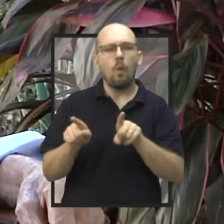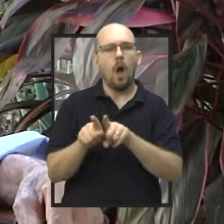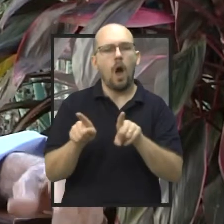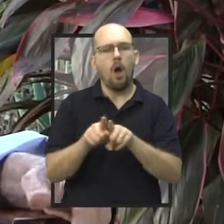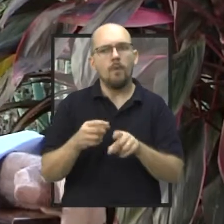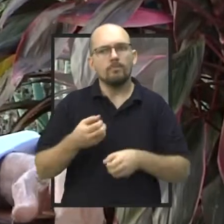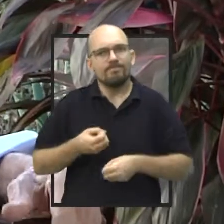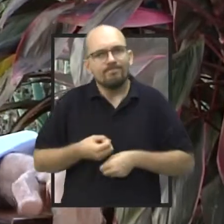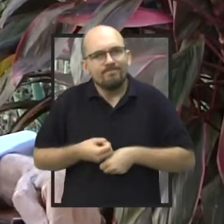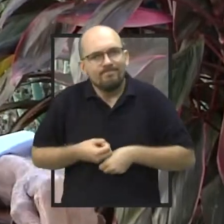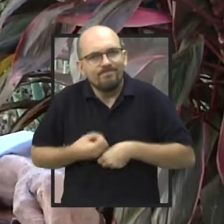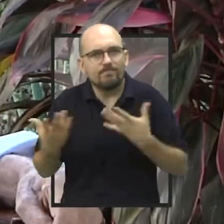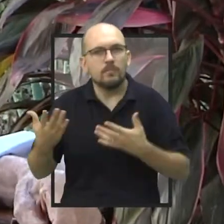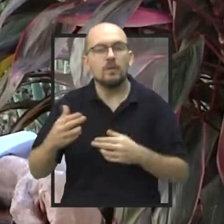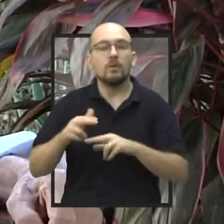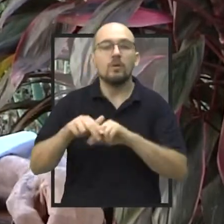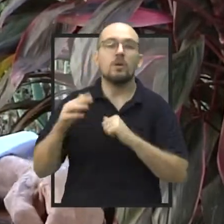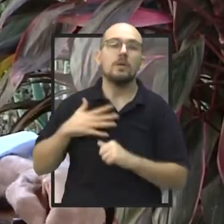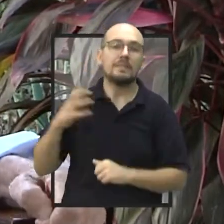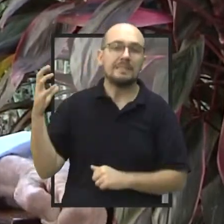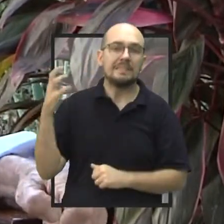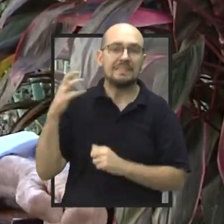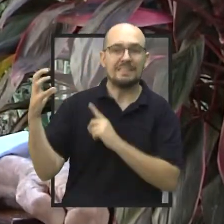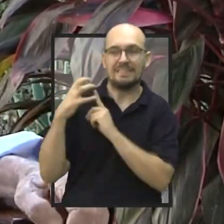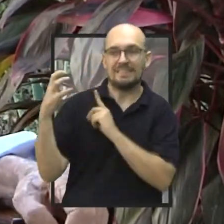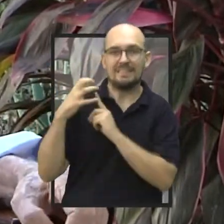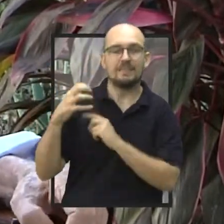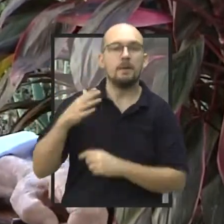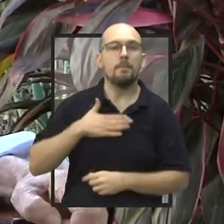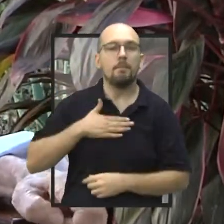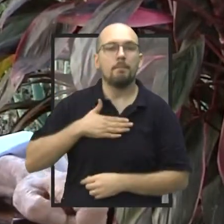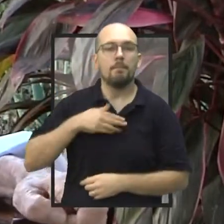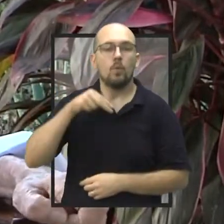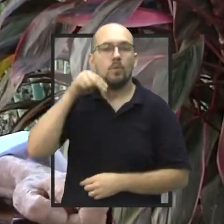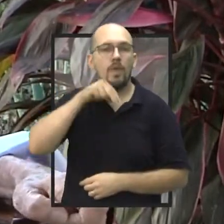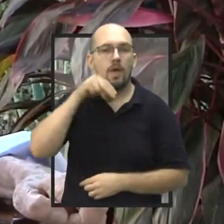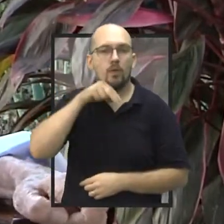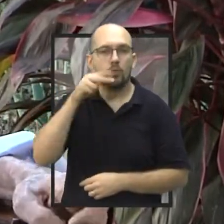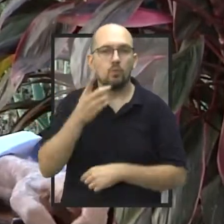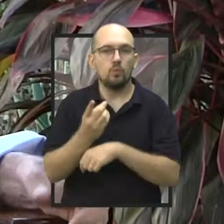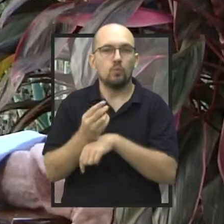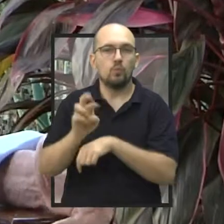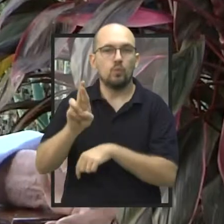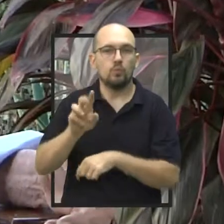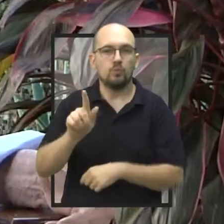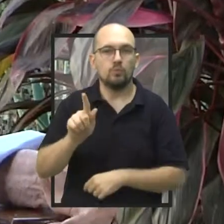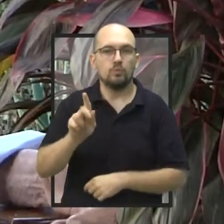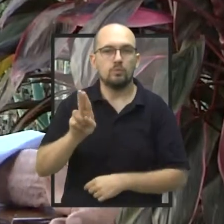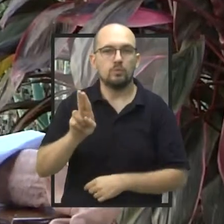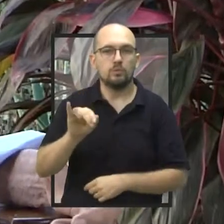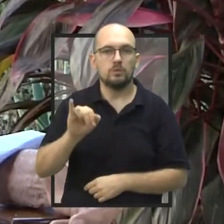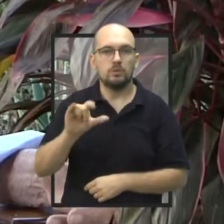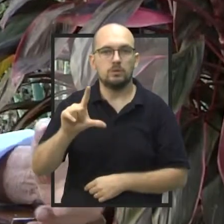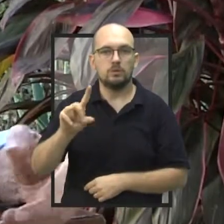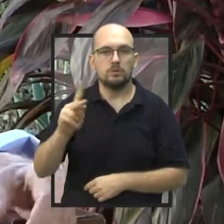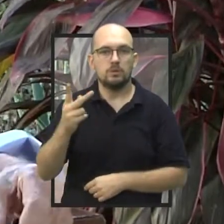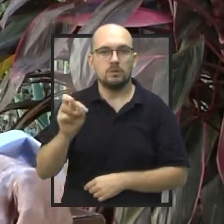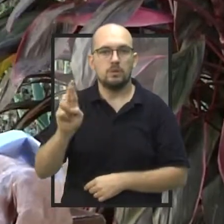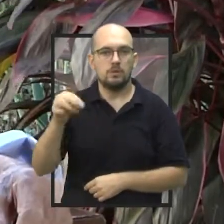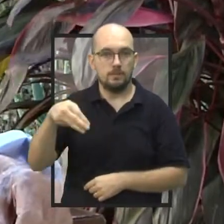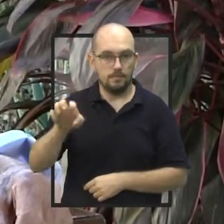impulso de meu neto, do Dr. Guilherme. Eu comentando com